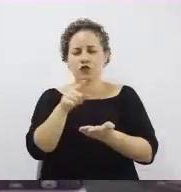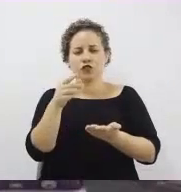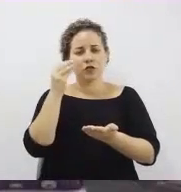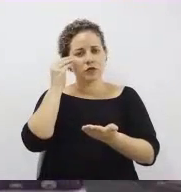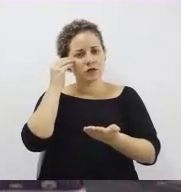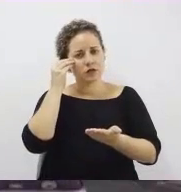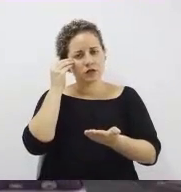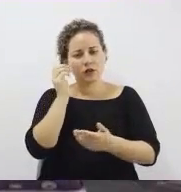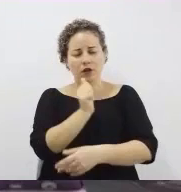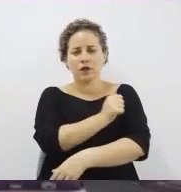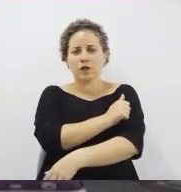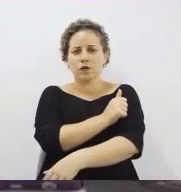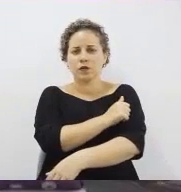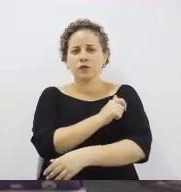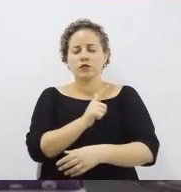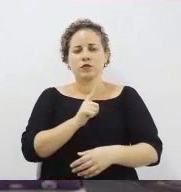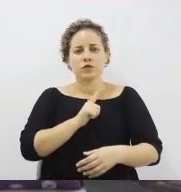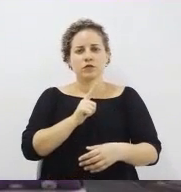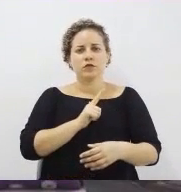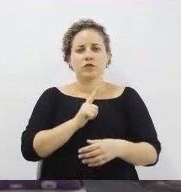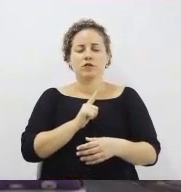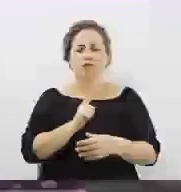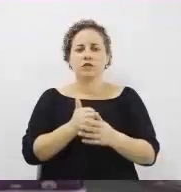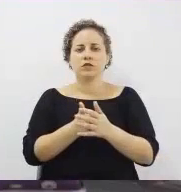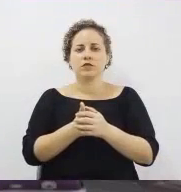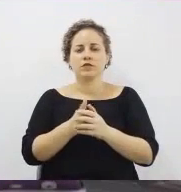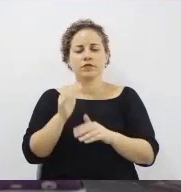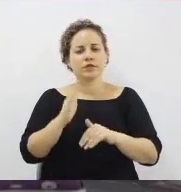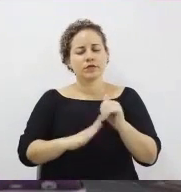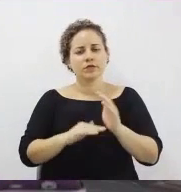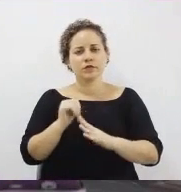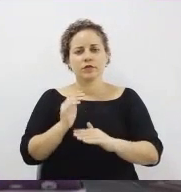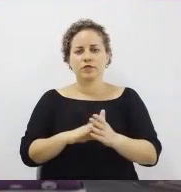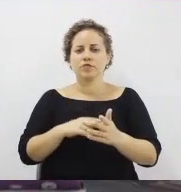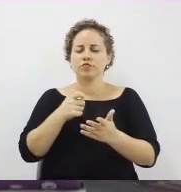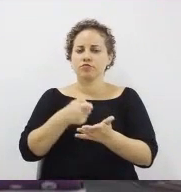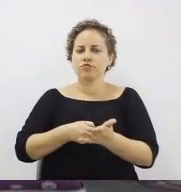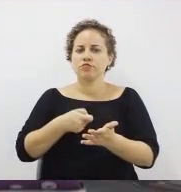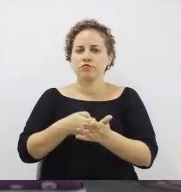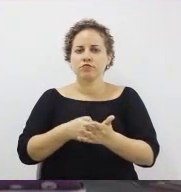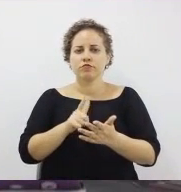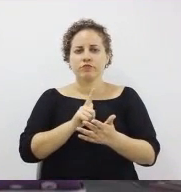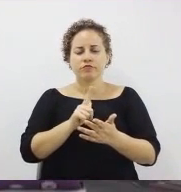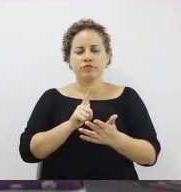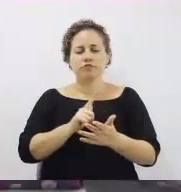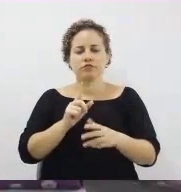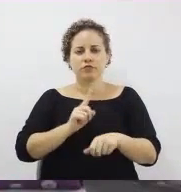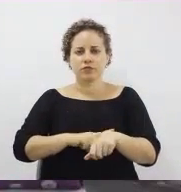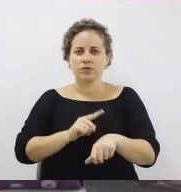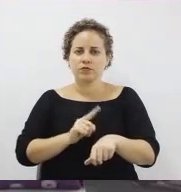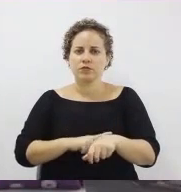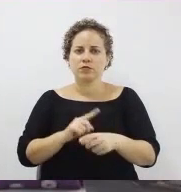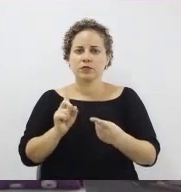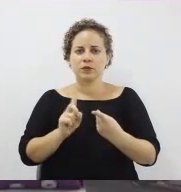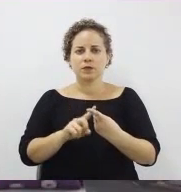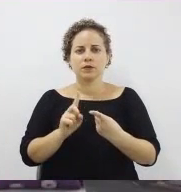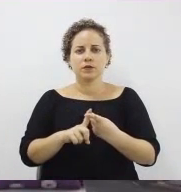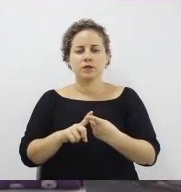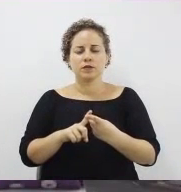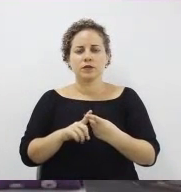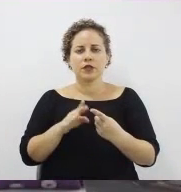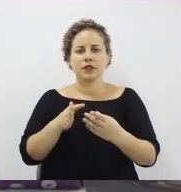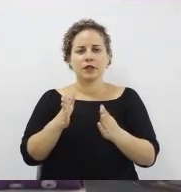notar, alunos, que aqui no início nós temos uma capacidade constante, ok? No tempo. Aqui nós temos a